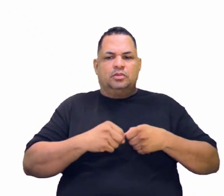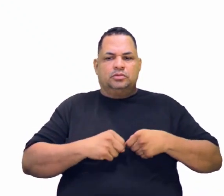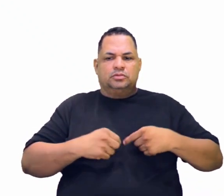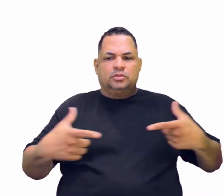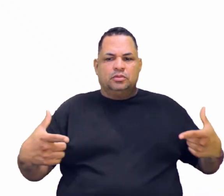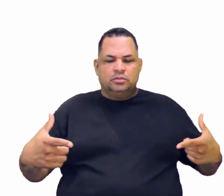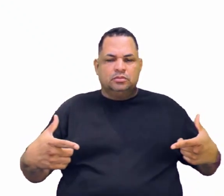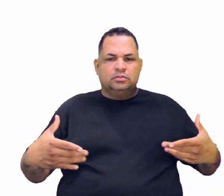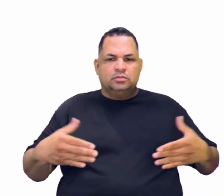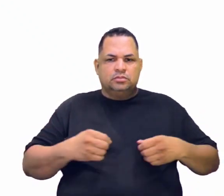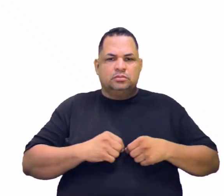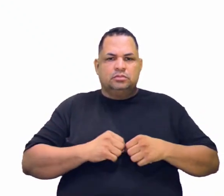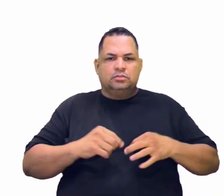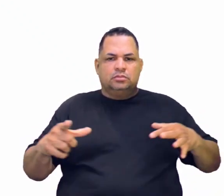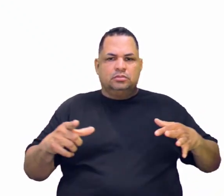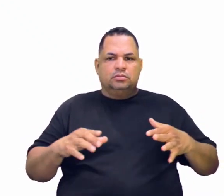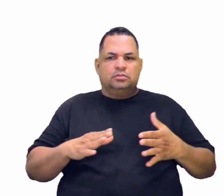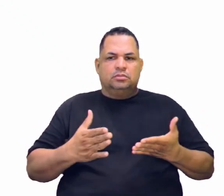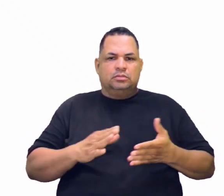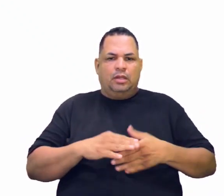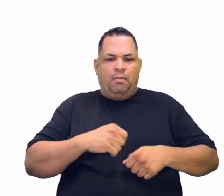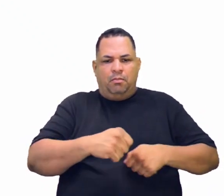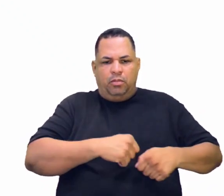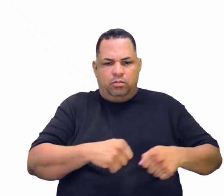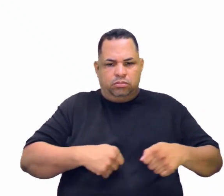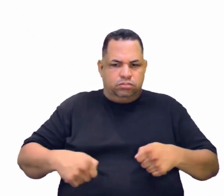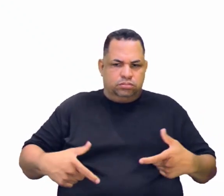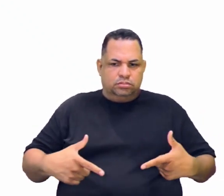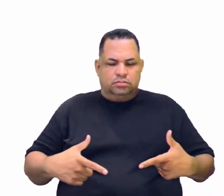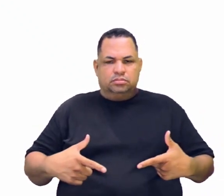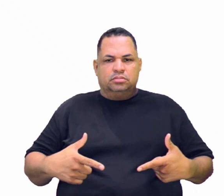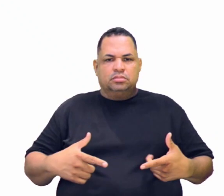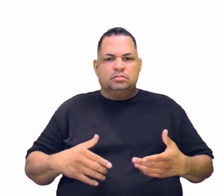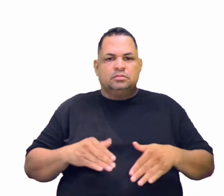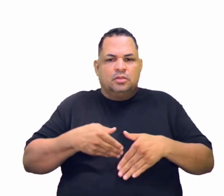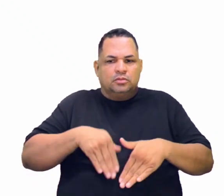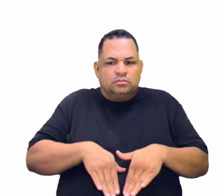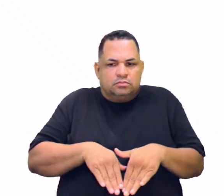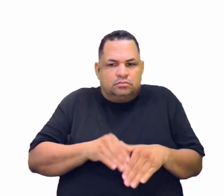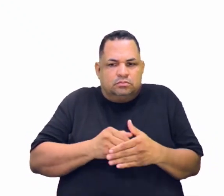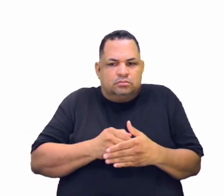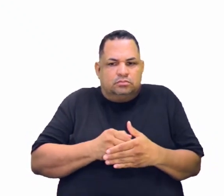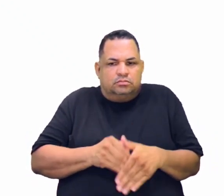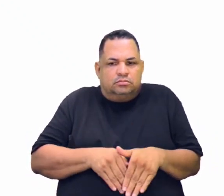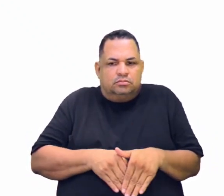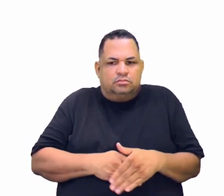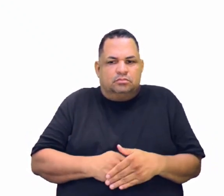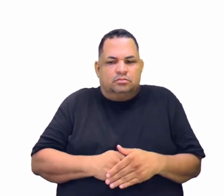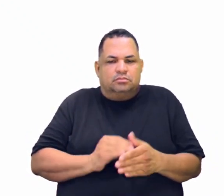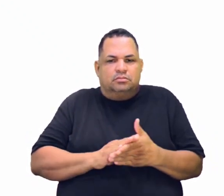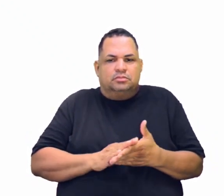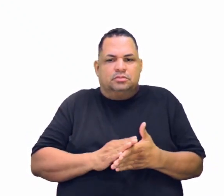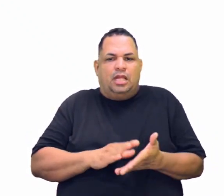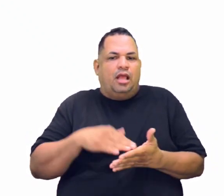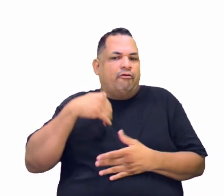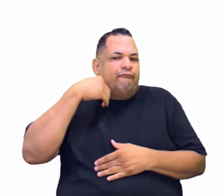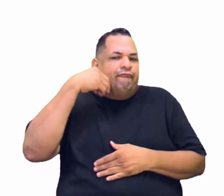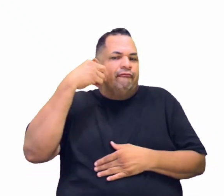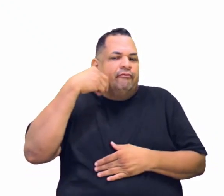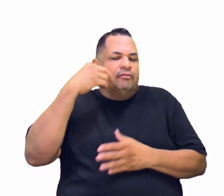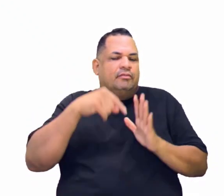desprendia-se a amarração, eles rapidamente amarravam, escondendo-se um pouco como se tivesse vergonha de